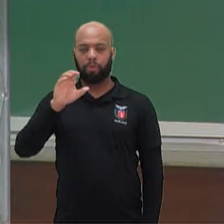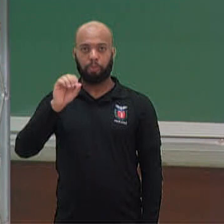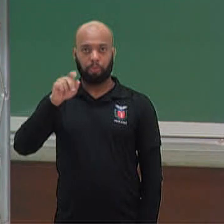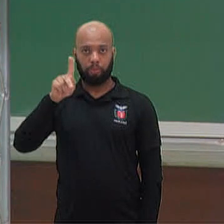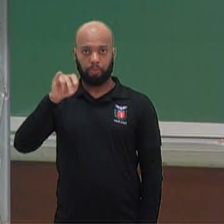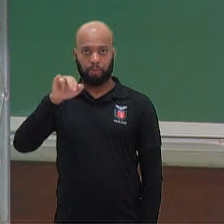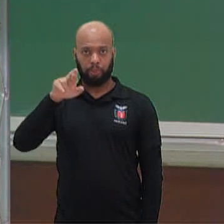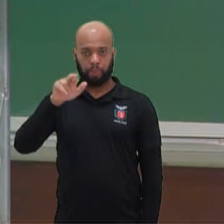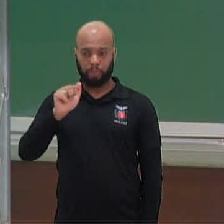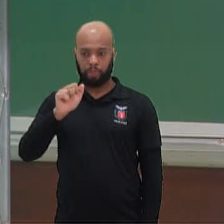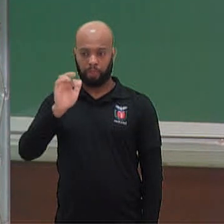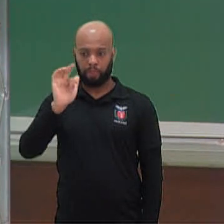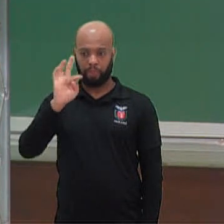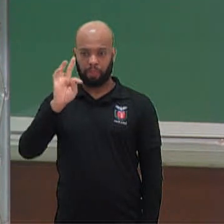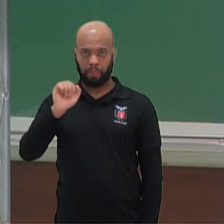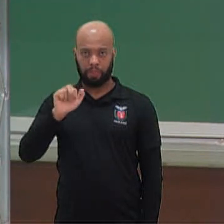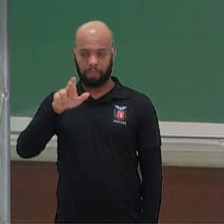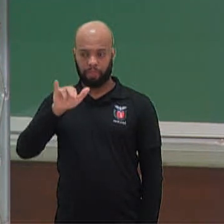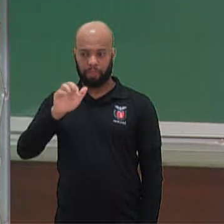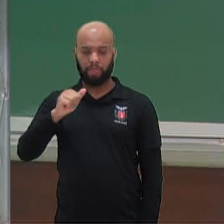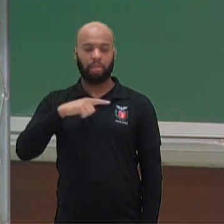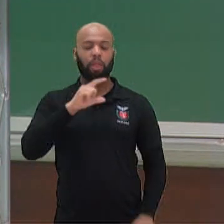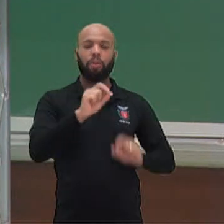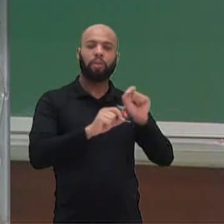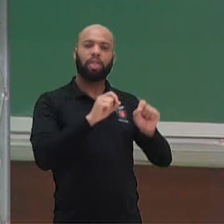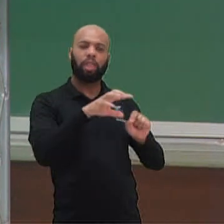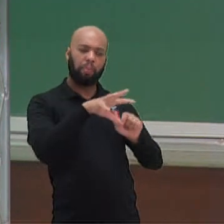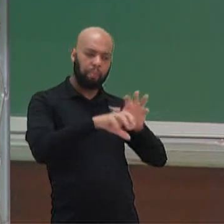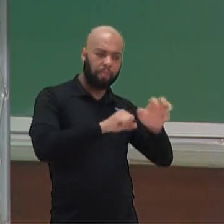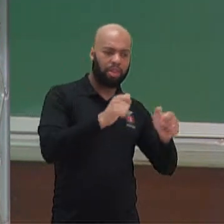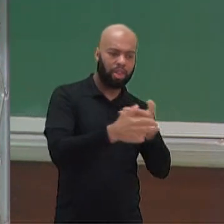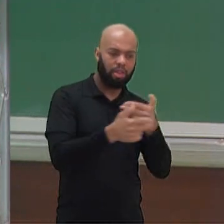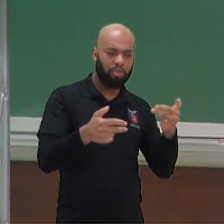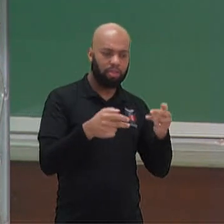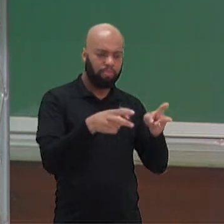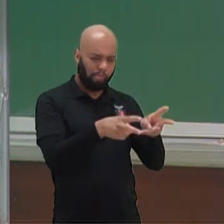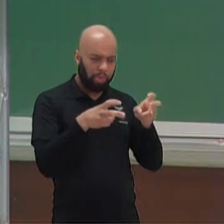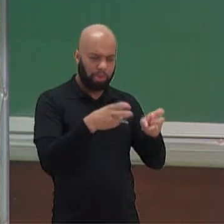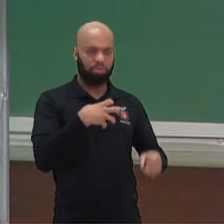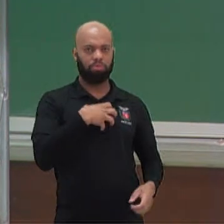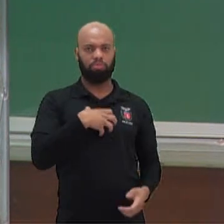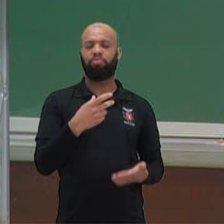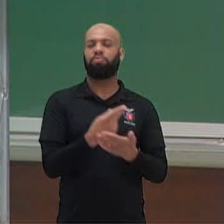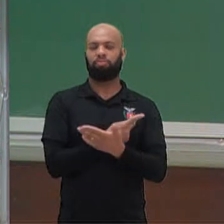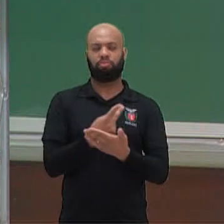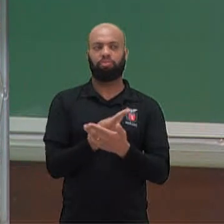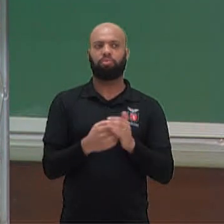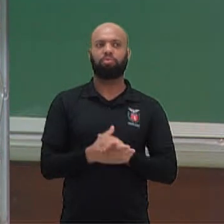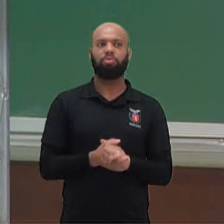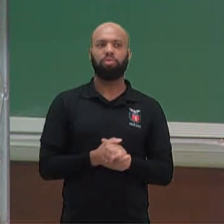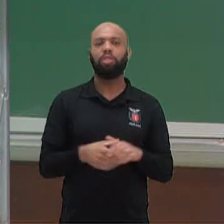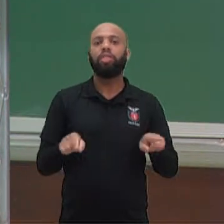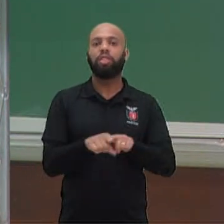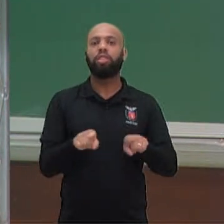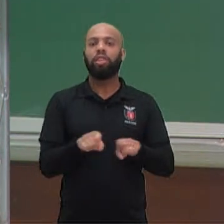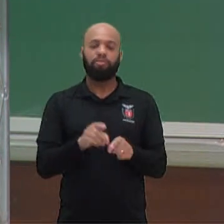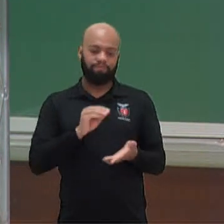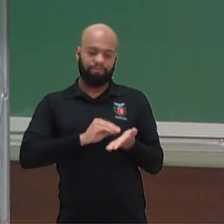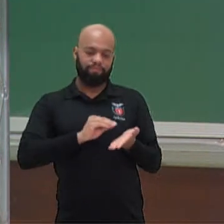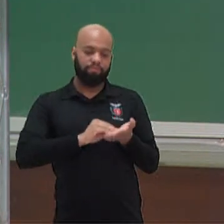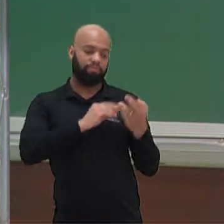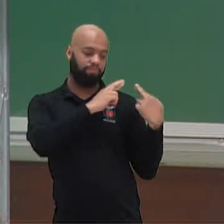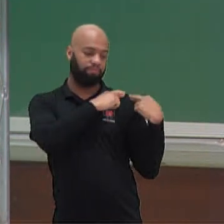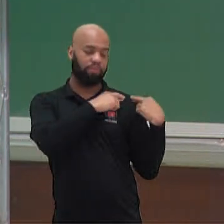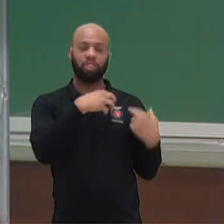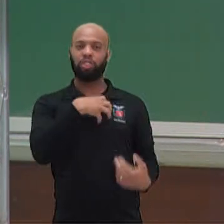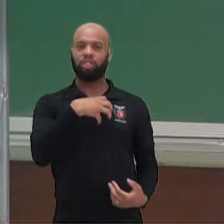um problema relacionado à extração dos recursos naturais ali da região norte, né? E a extração irresponsável, então quando essa extração ela